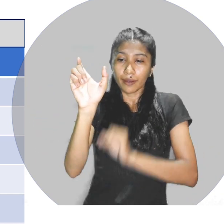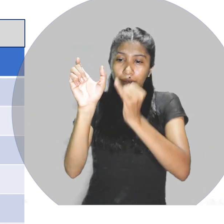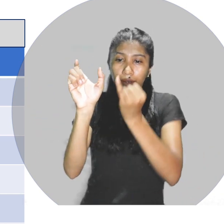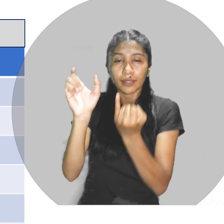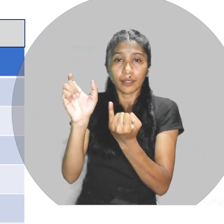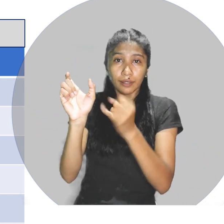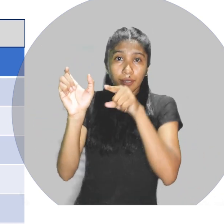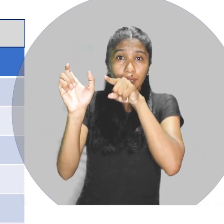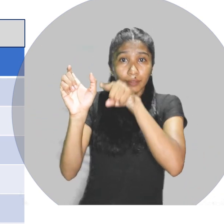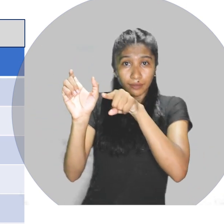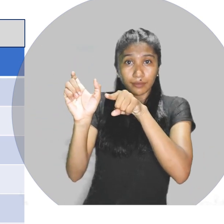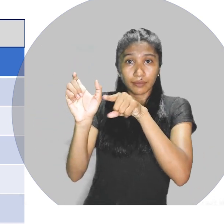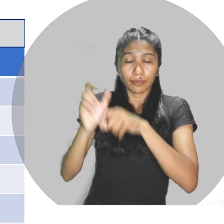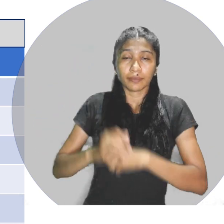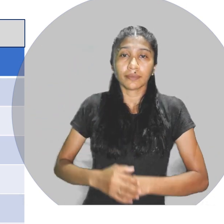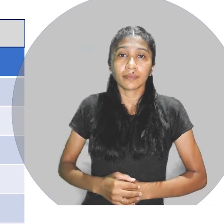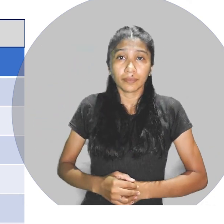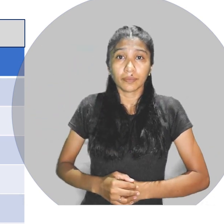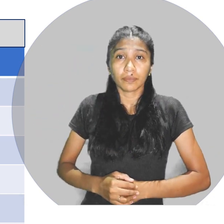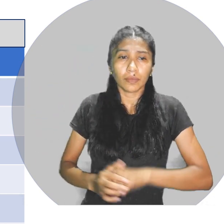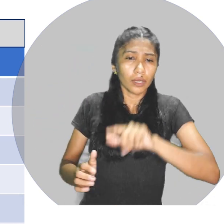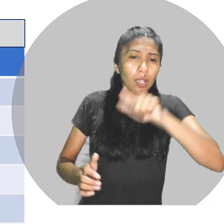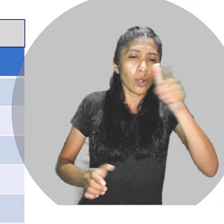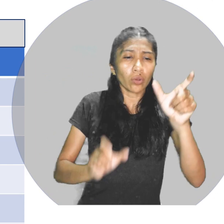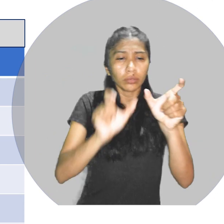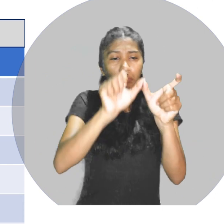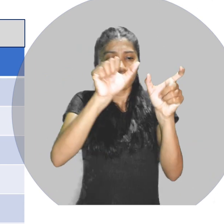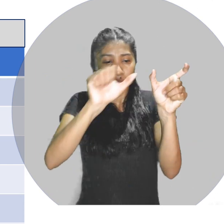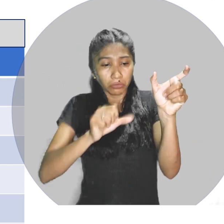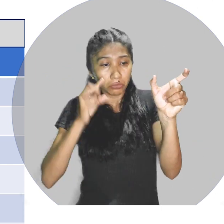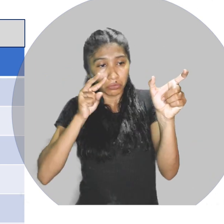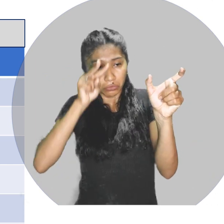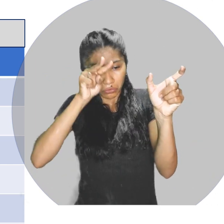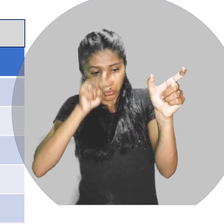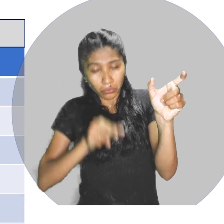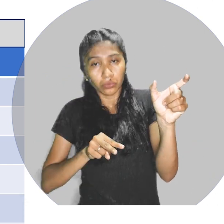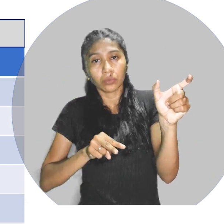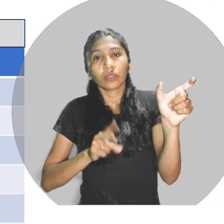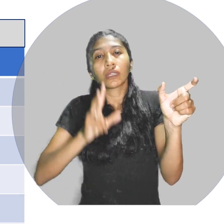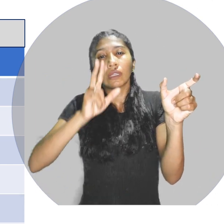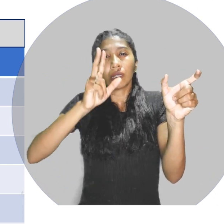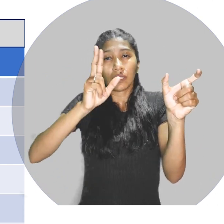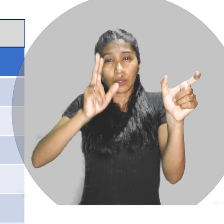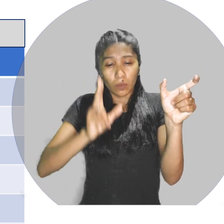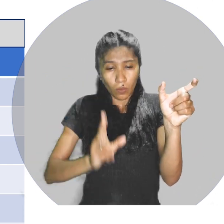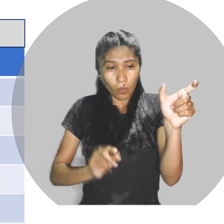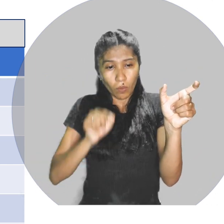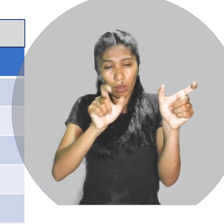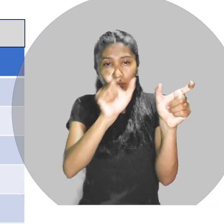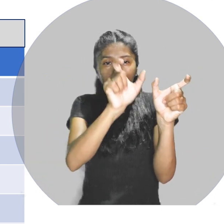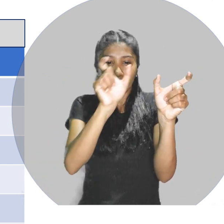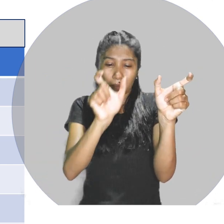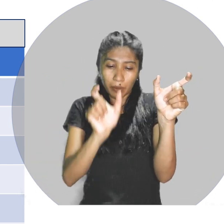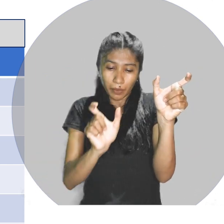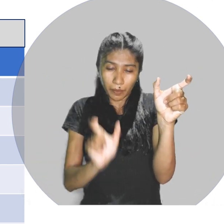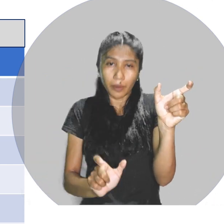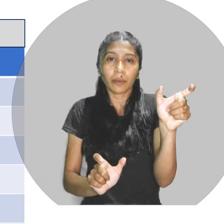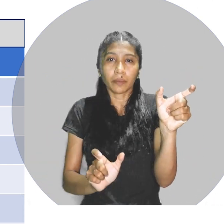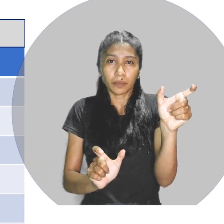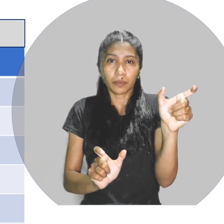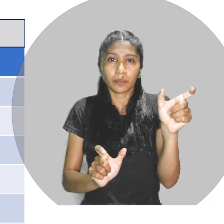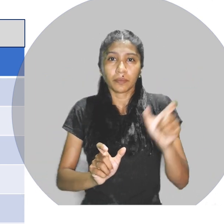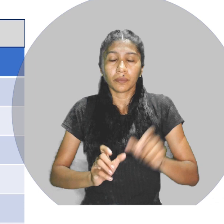ao genitivo plural. O restante das desinências permanecem exatamente iguais